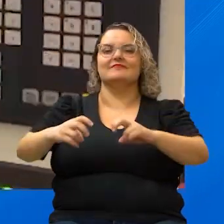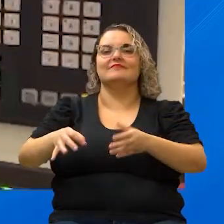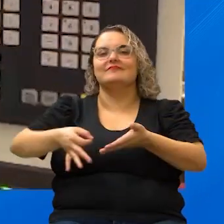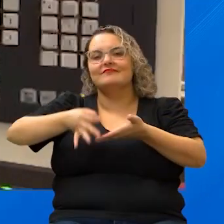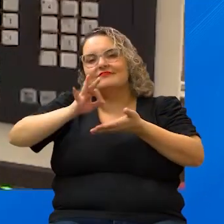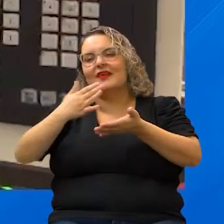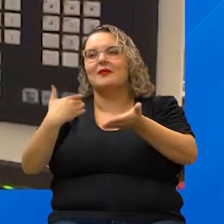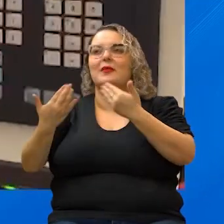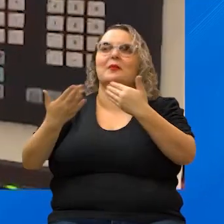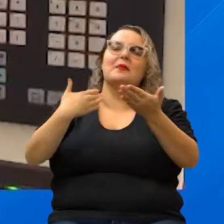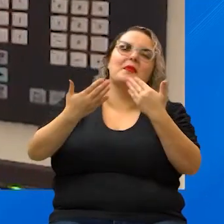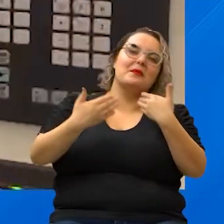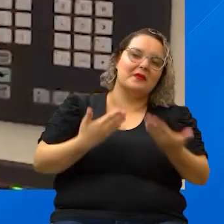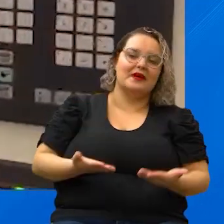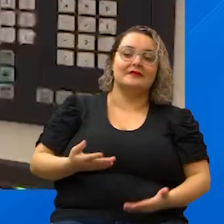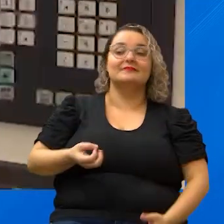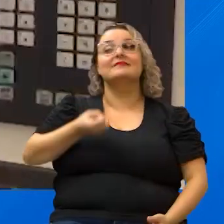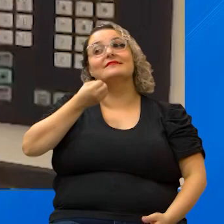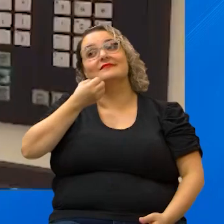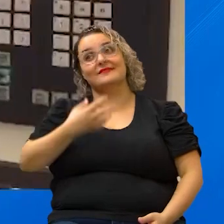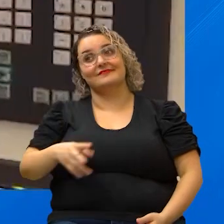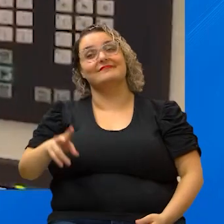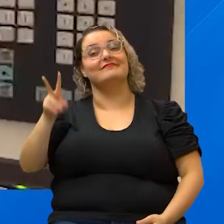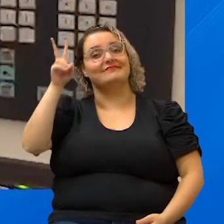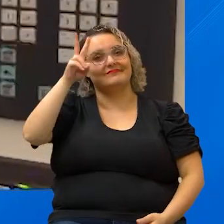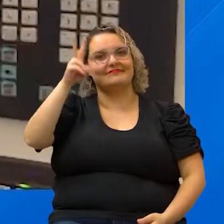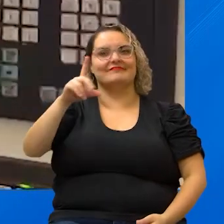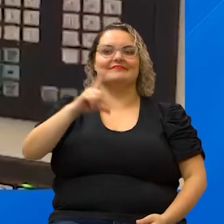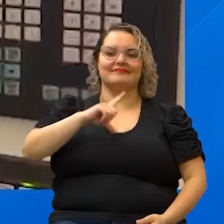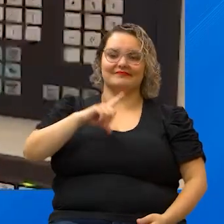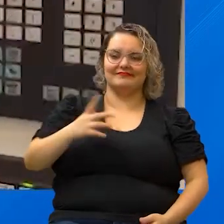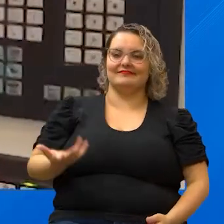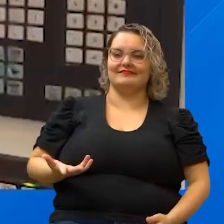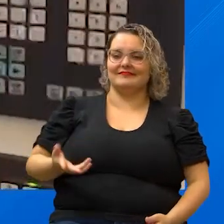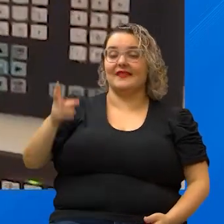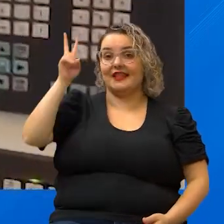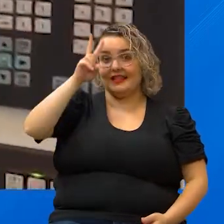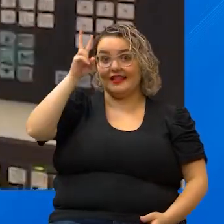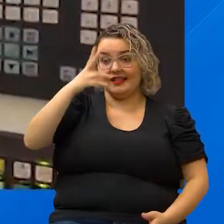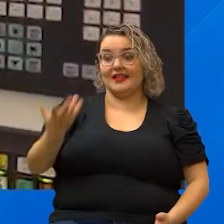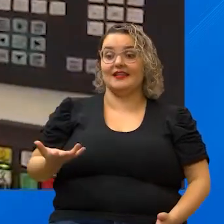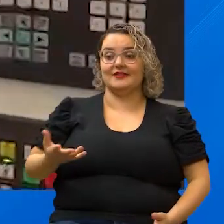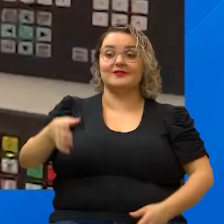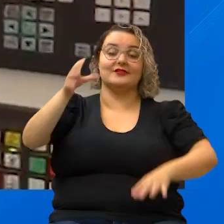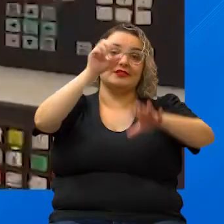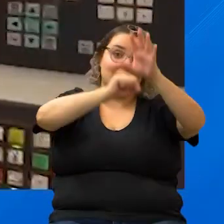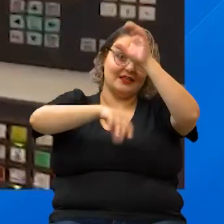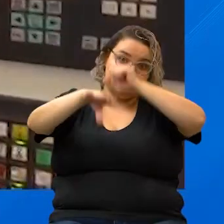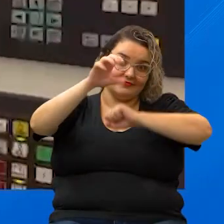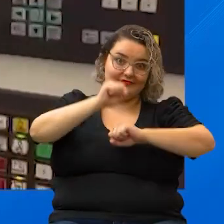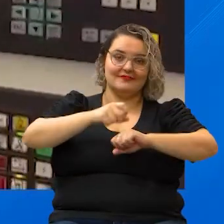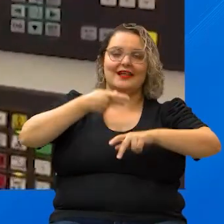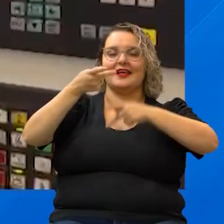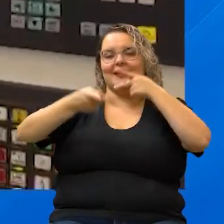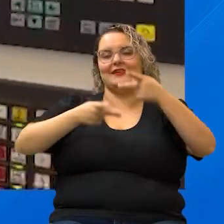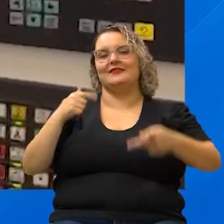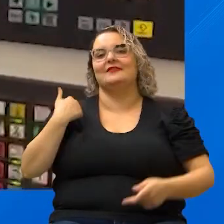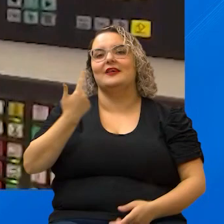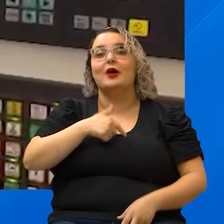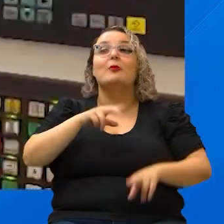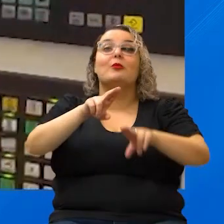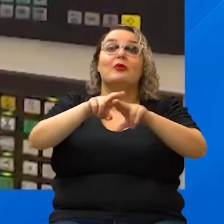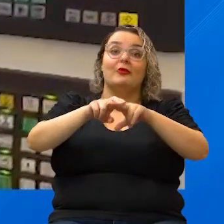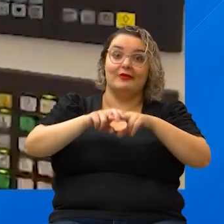bom café. E sempre ouvir as boas histórias que ele tem a respeito da história que ele tanto aprendeu e tanto ele fala para a